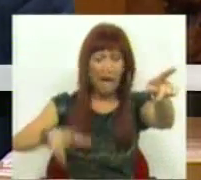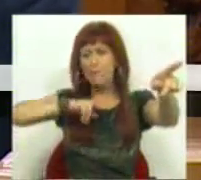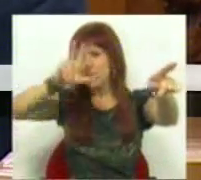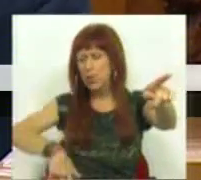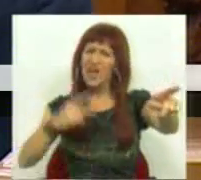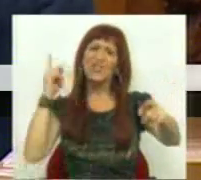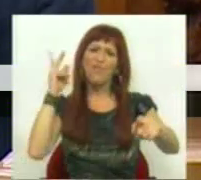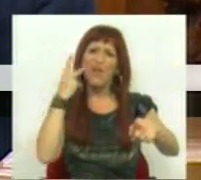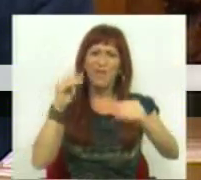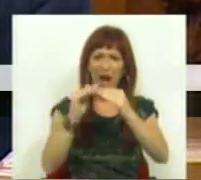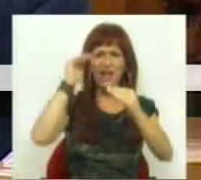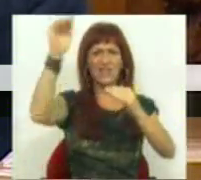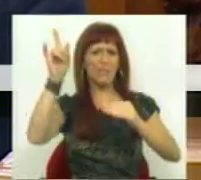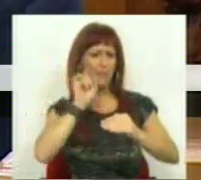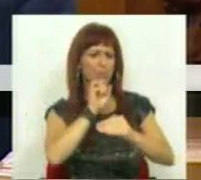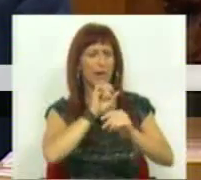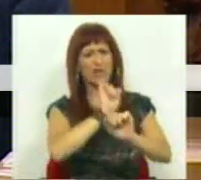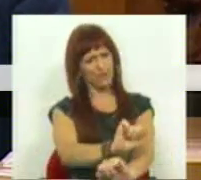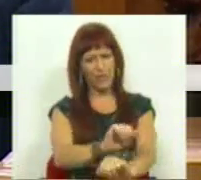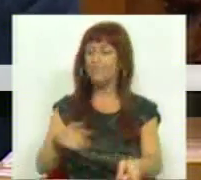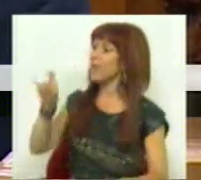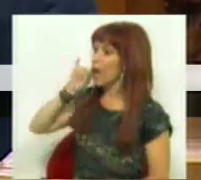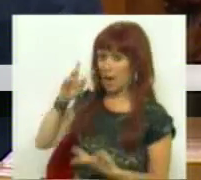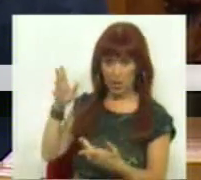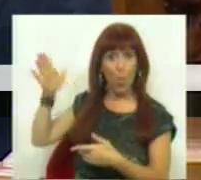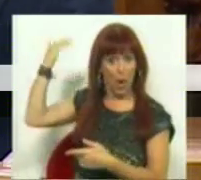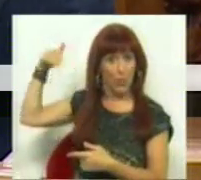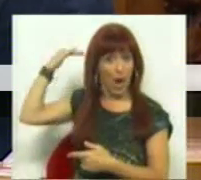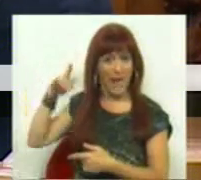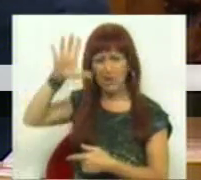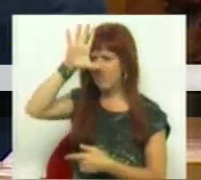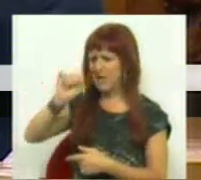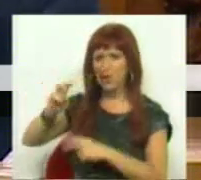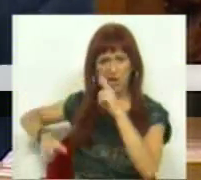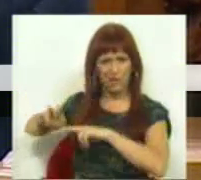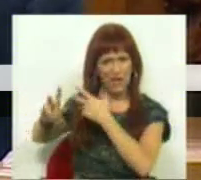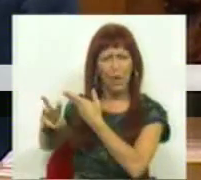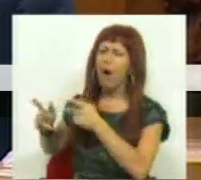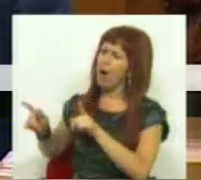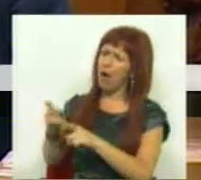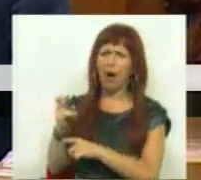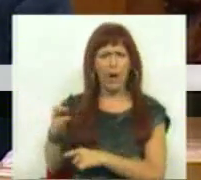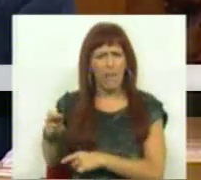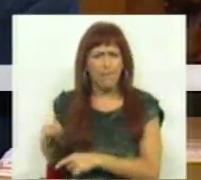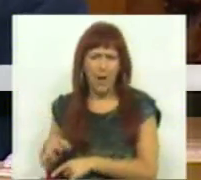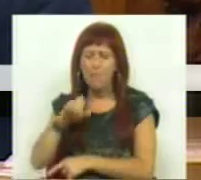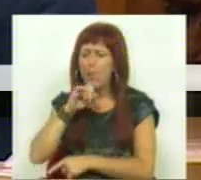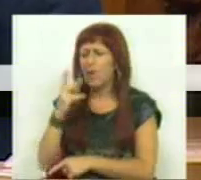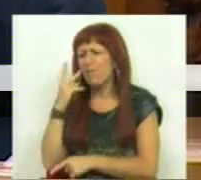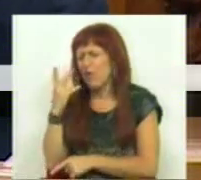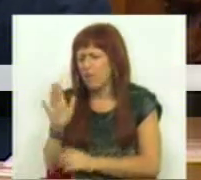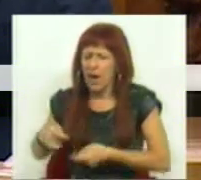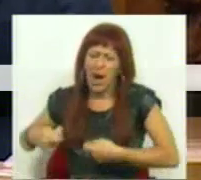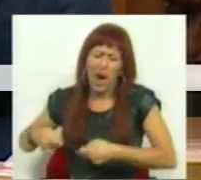portugueses viveram acima das suas possibilidades, garantiu, quando era Ministro das Finanças, que a AEP podia viver